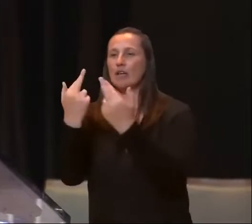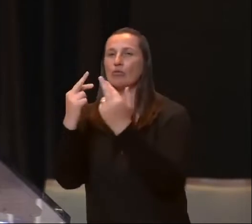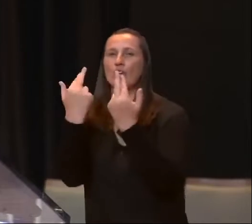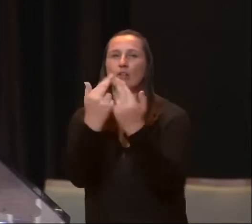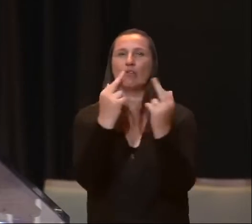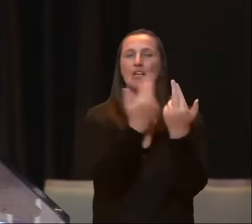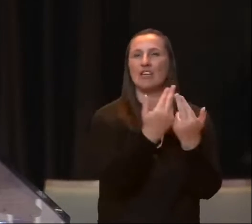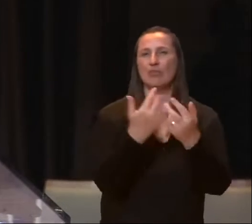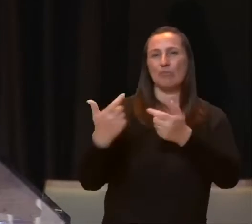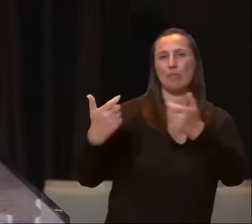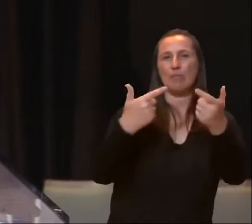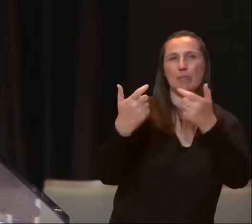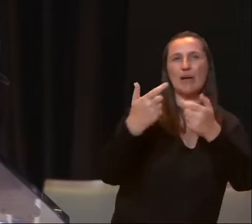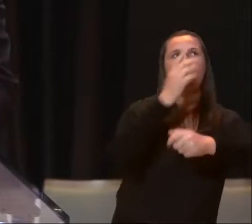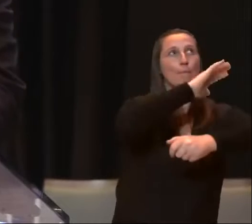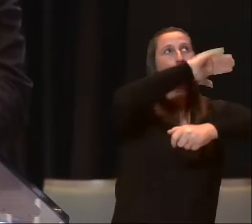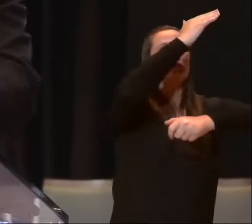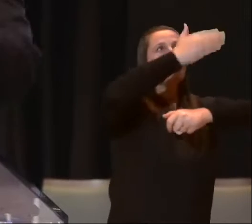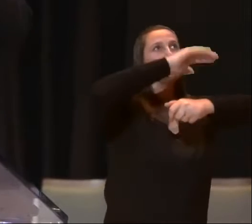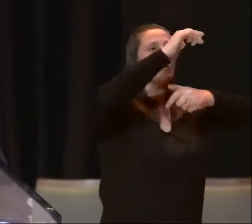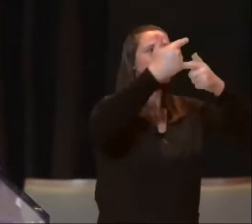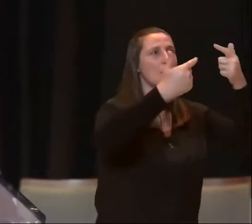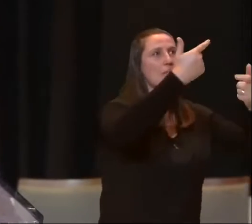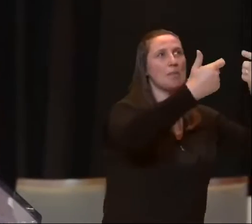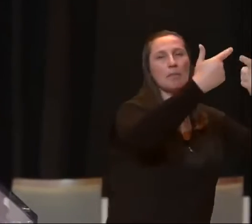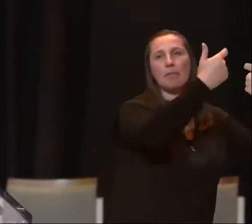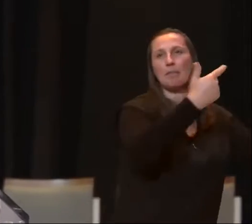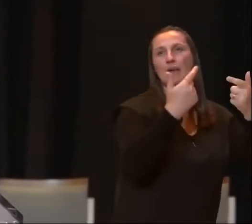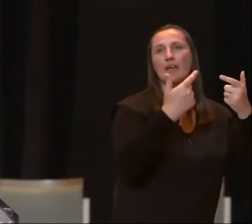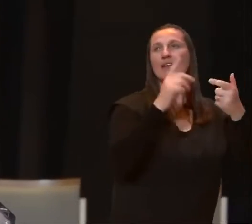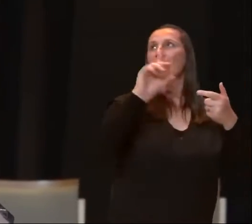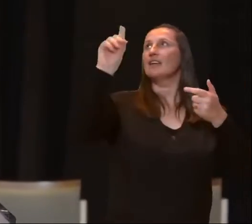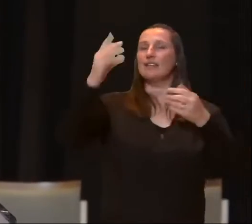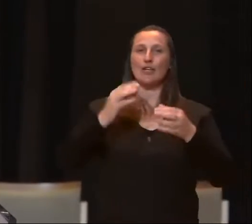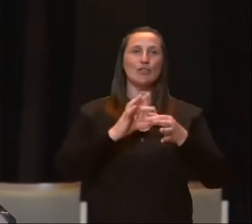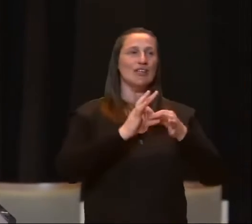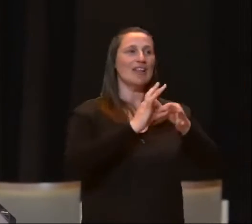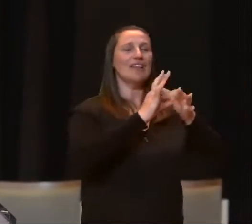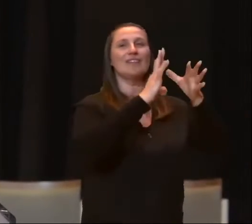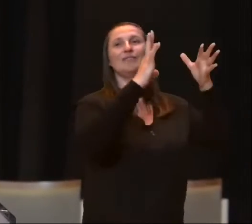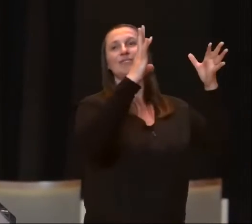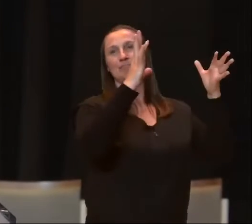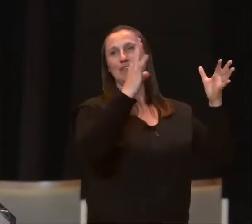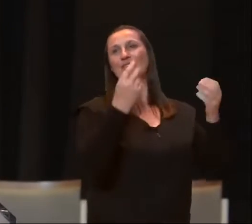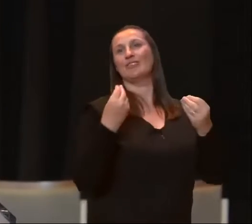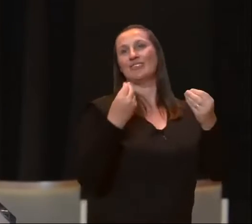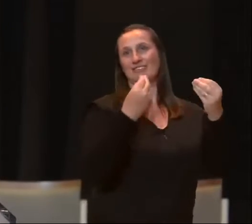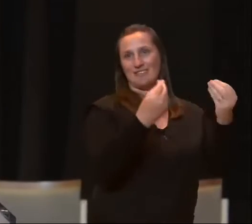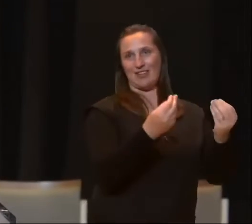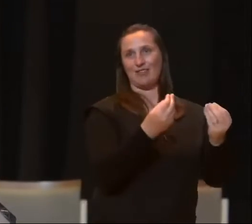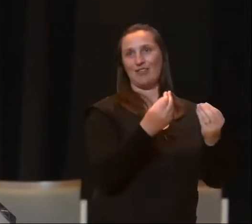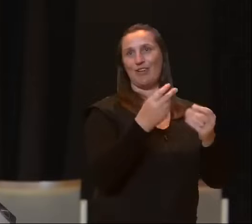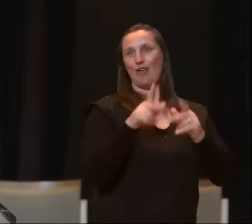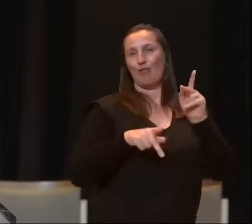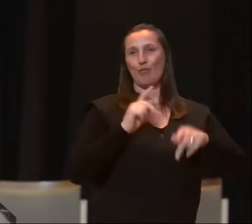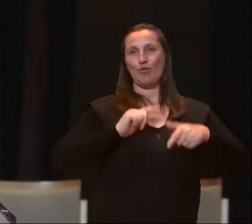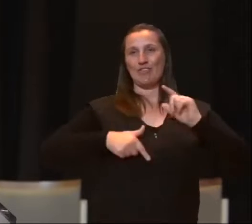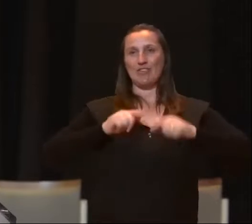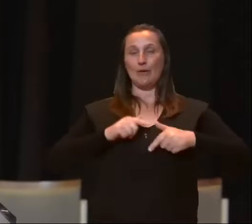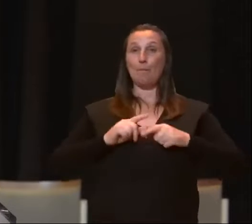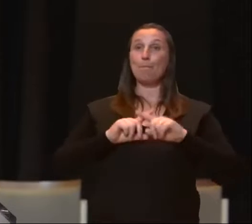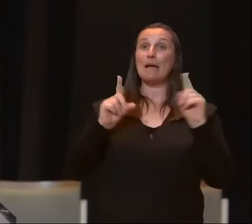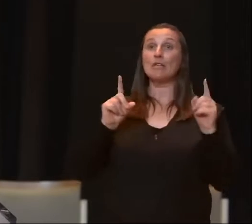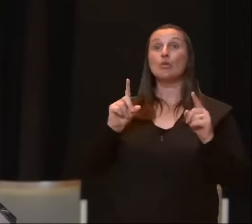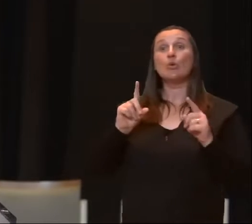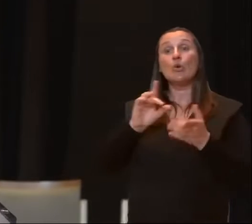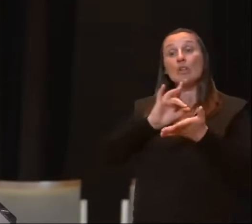eles guerrearam nas montanhas e Deus trouxe livramento, provisão. E aí os inimigos do povo